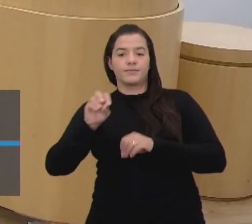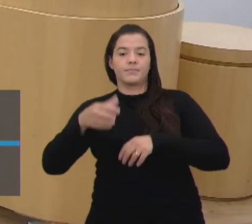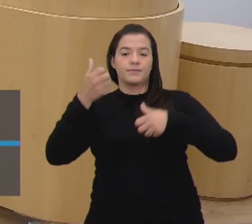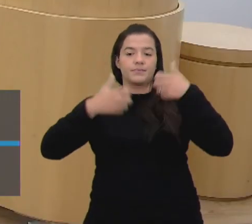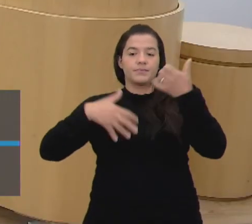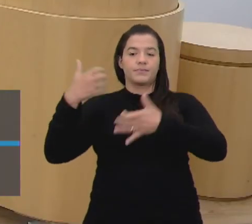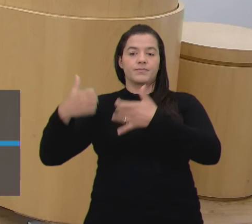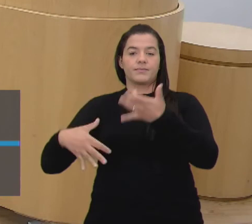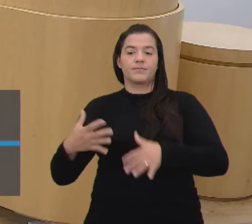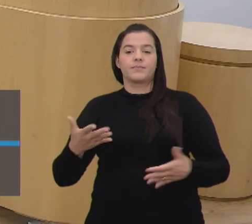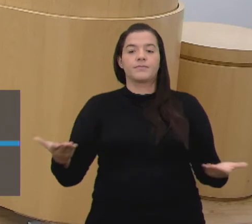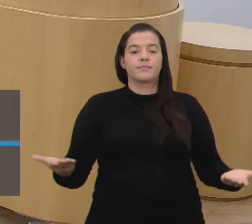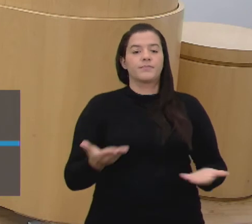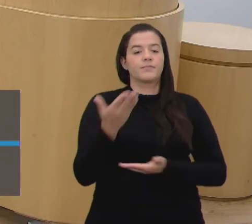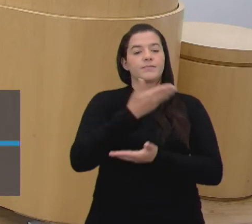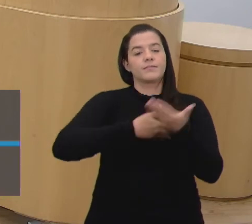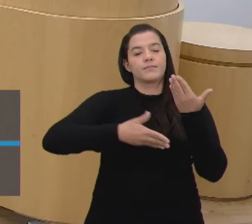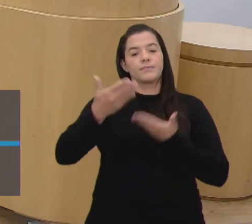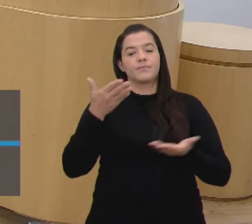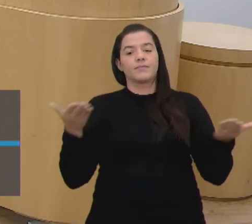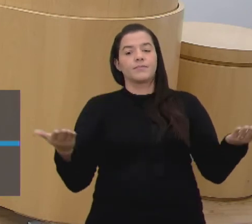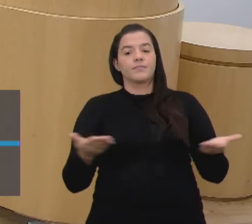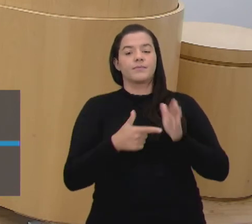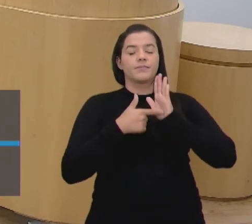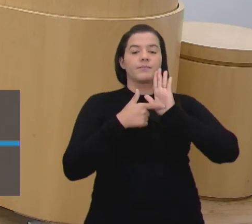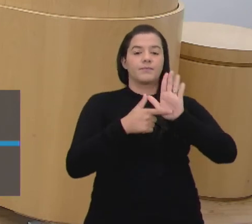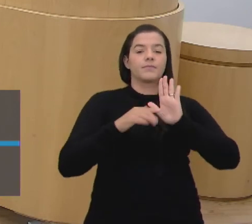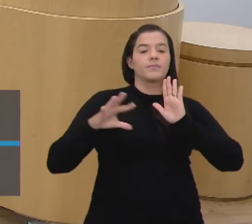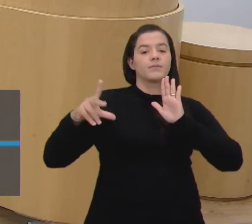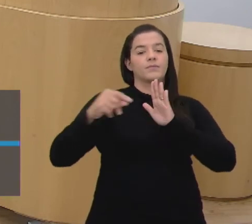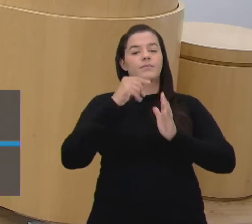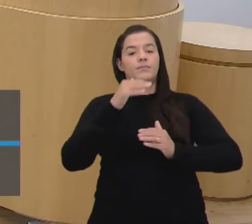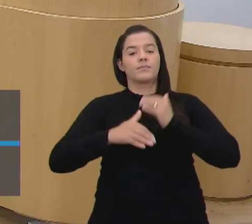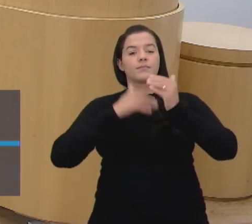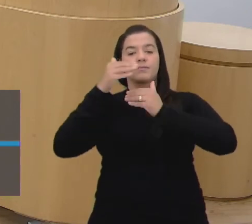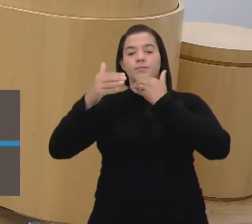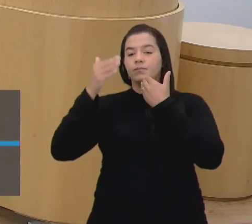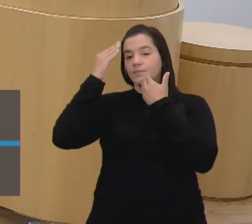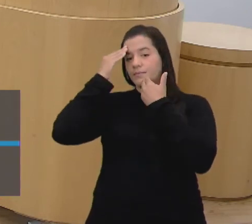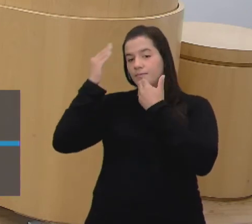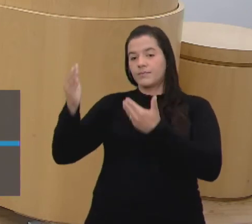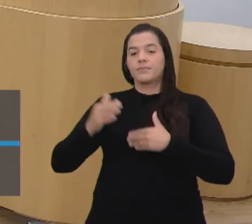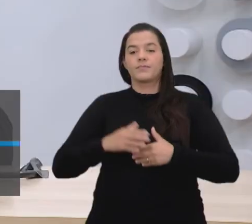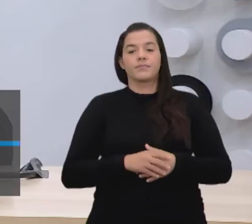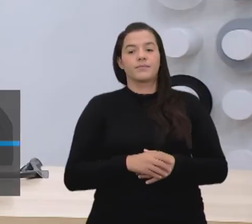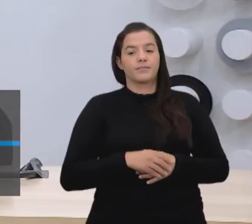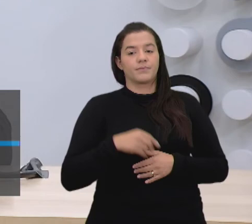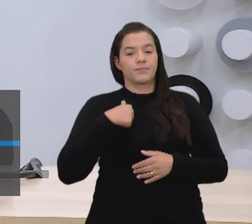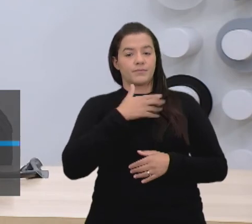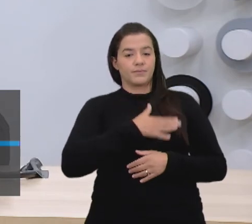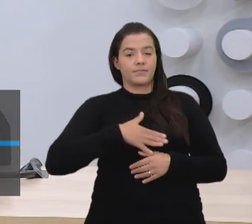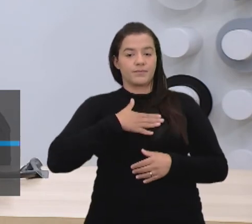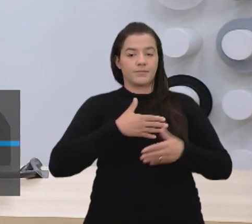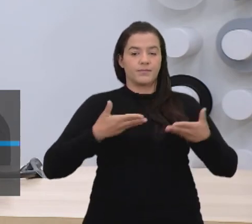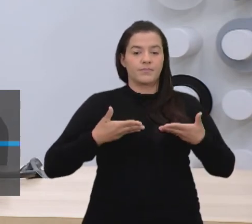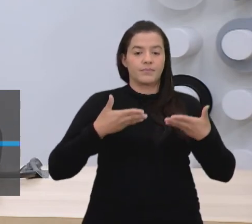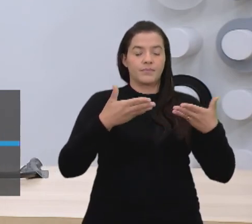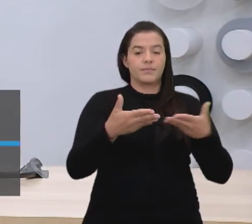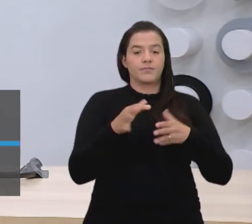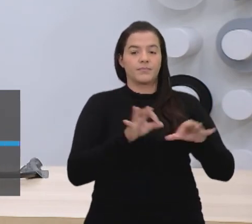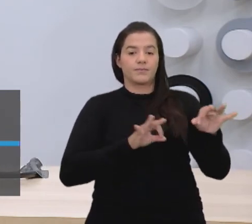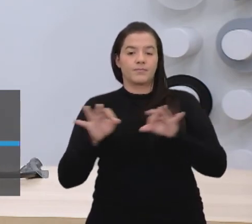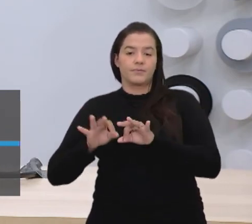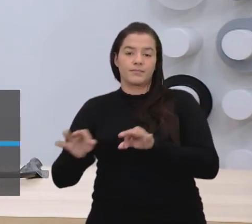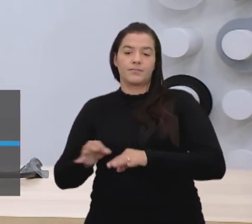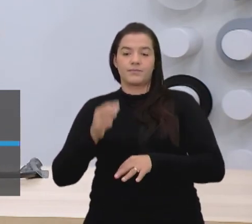né? Interagindo aqui, mostrando pra gente todo esse processo. Roberta, muito obrigado. Agradeço o convite, porque você sabe que eu fiz aula disso,